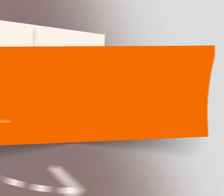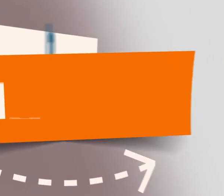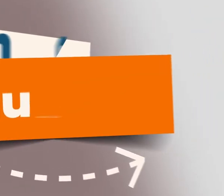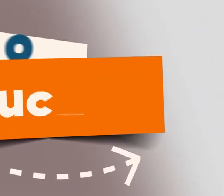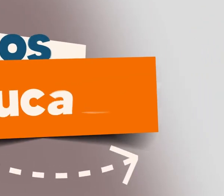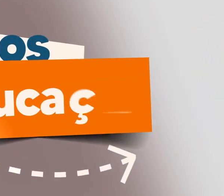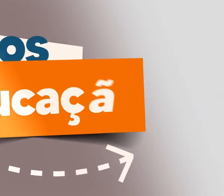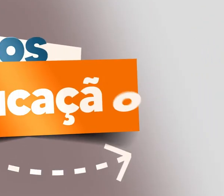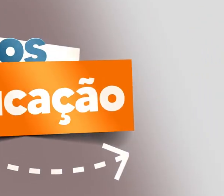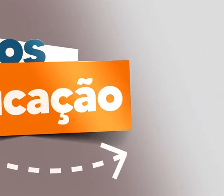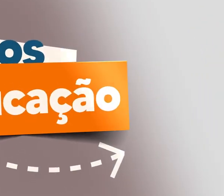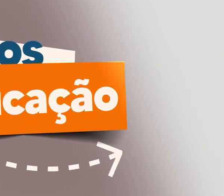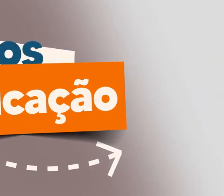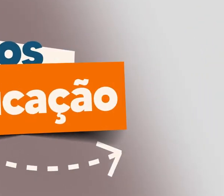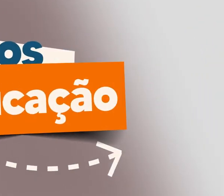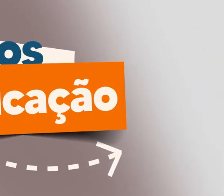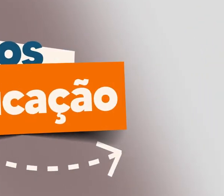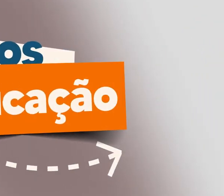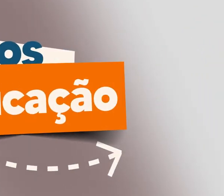E aí